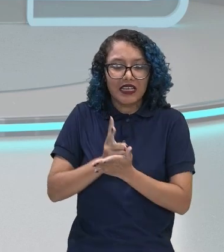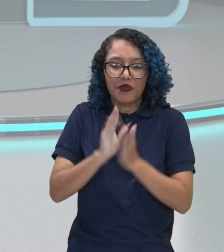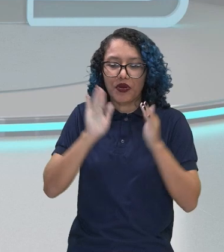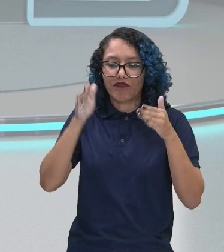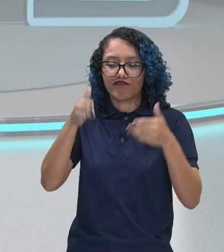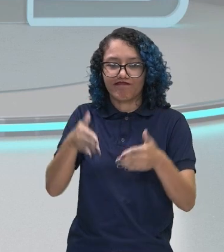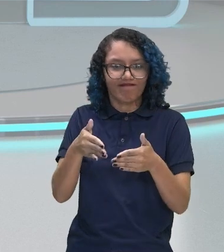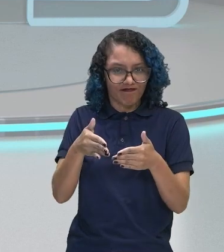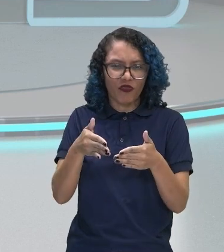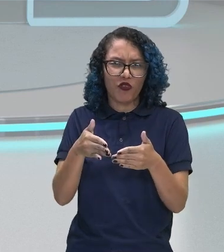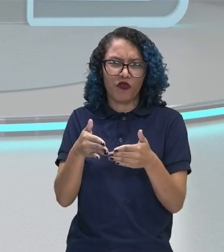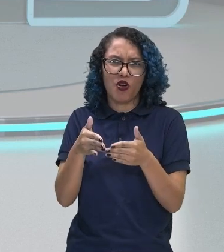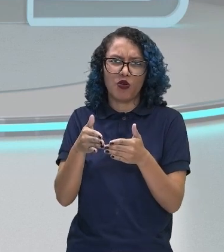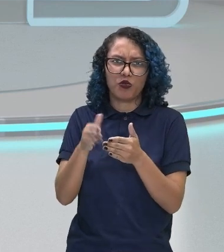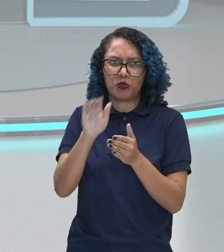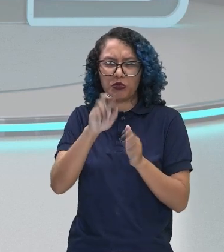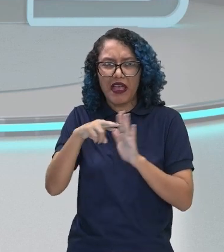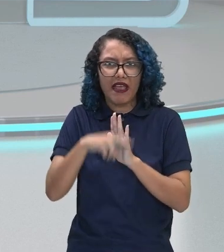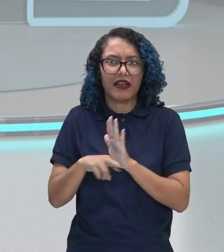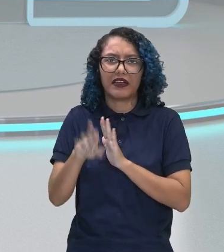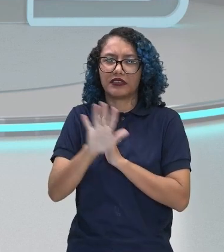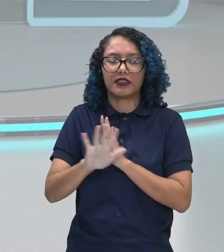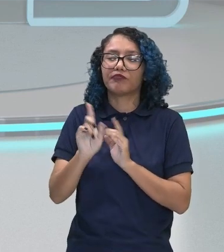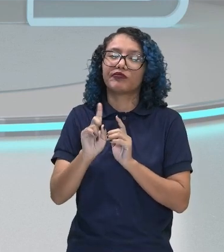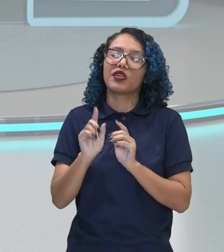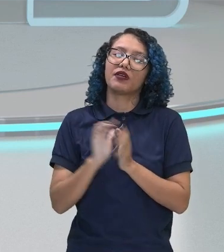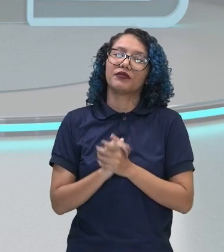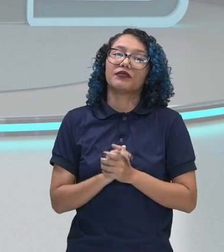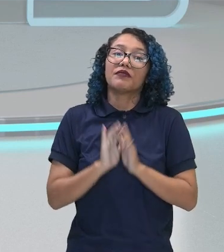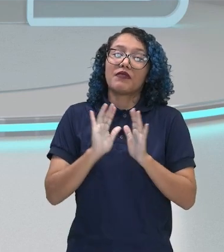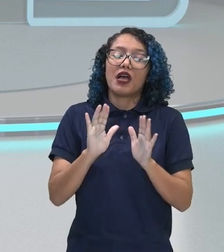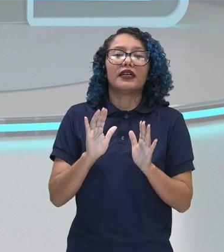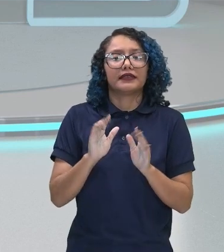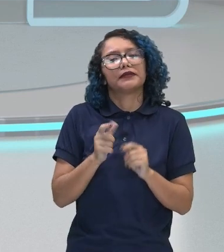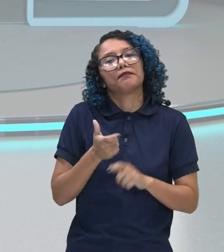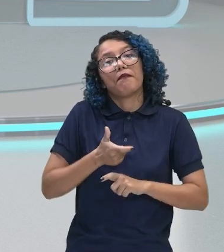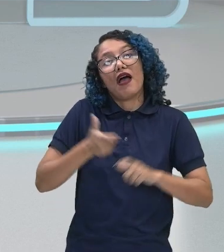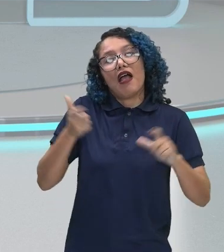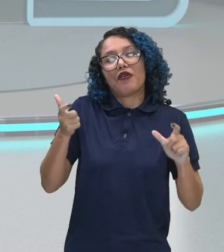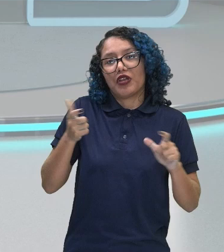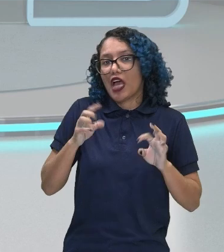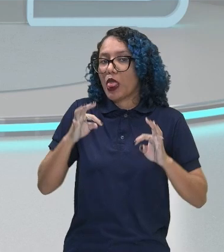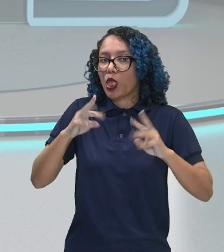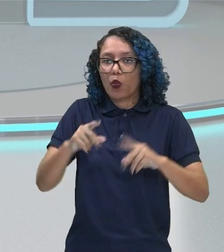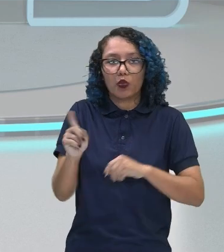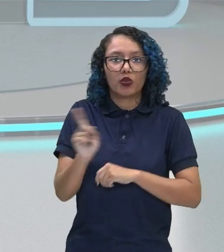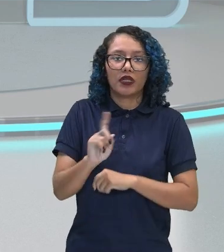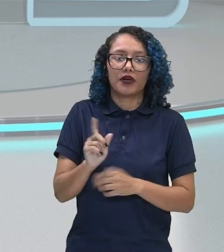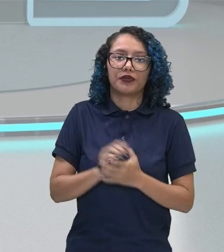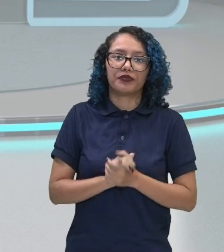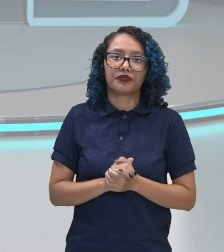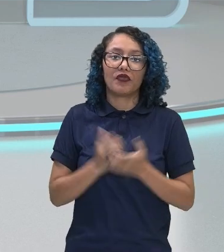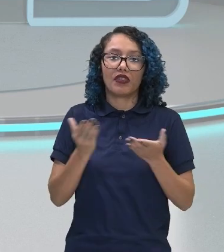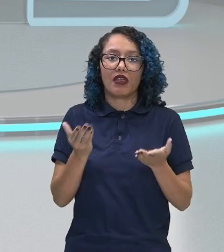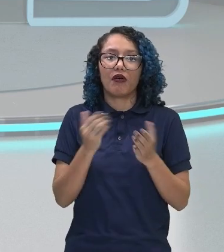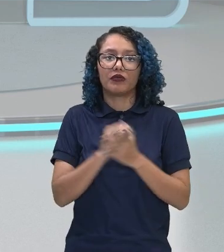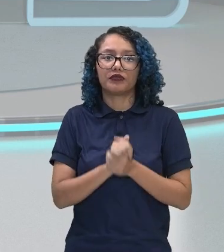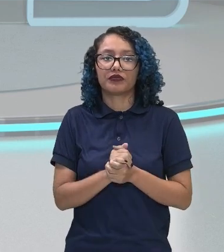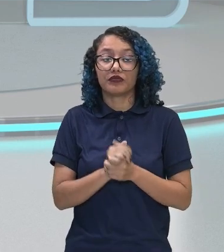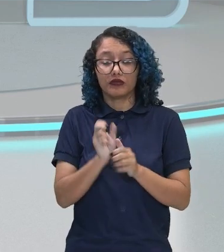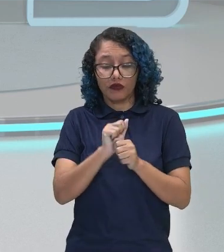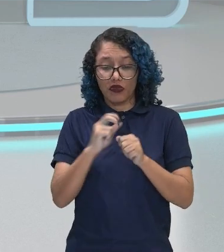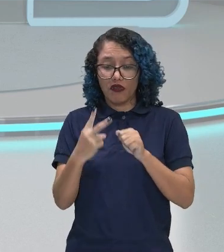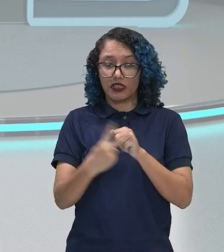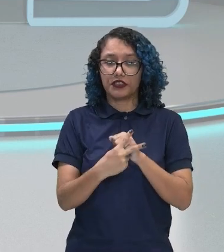sempre utiliza essa de modo geral, né? Como que essas situações podem ser resumidas. Os advérbios, via de regra,